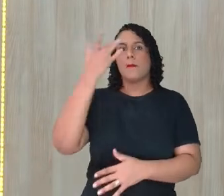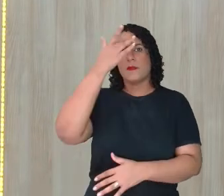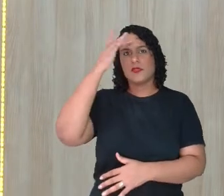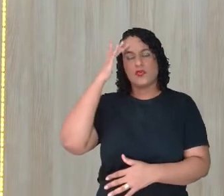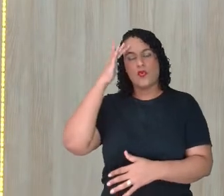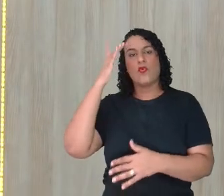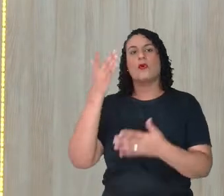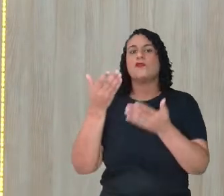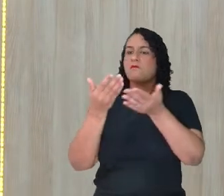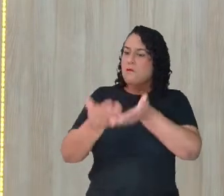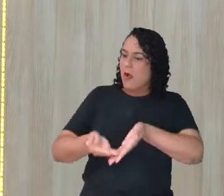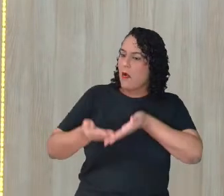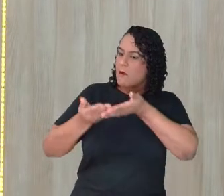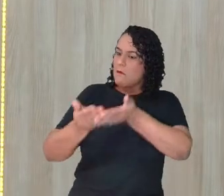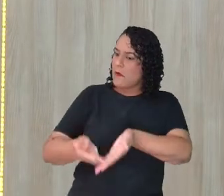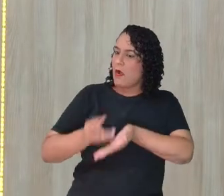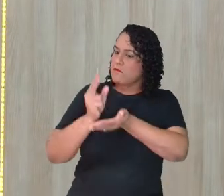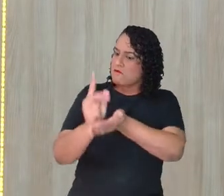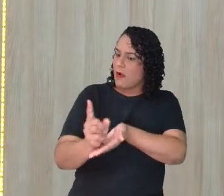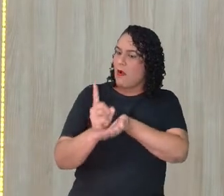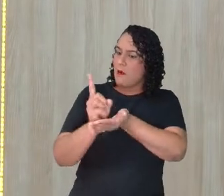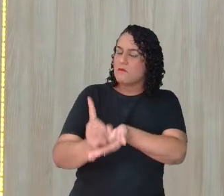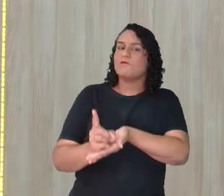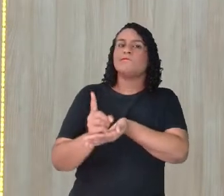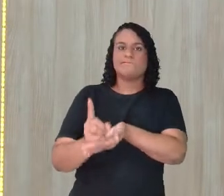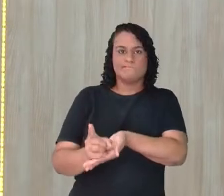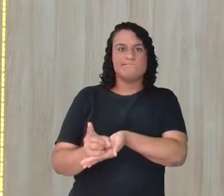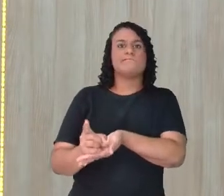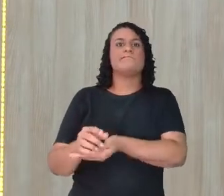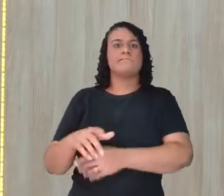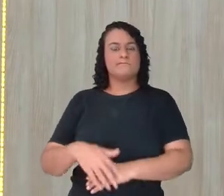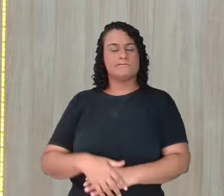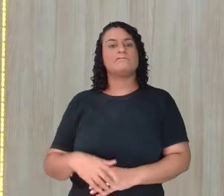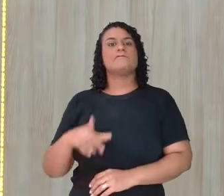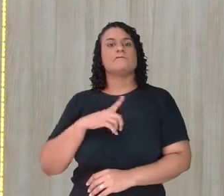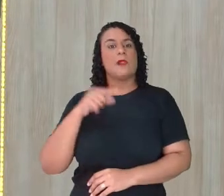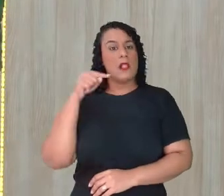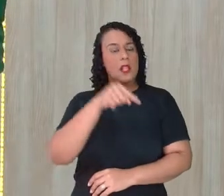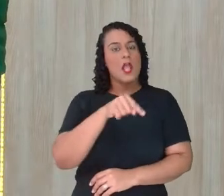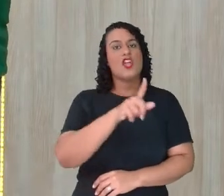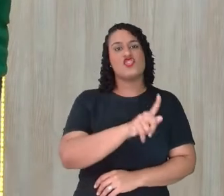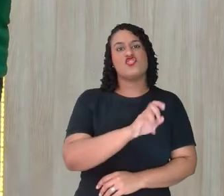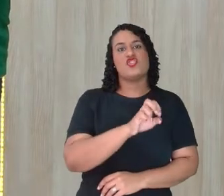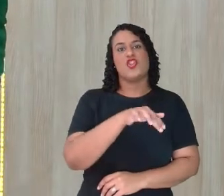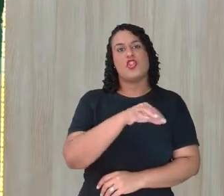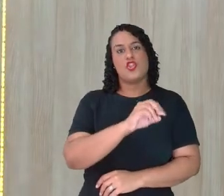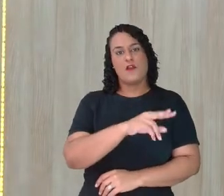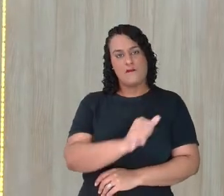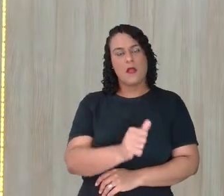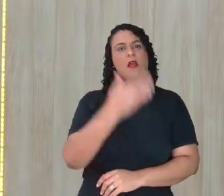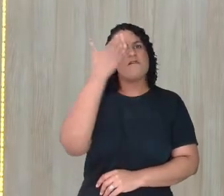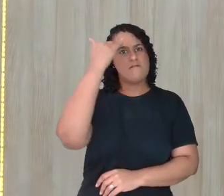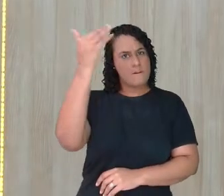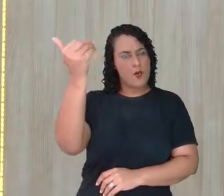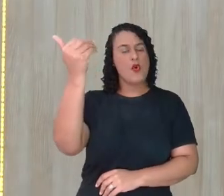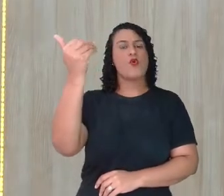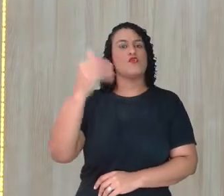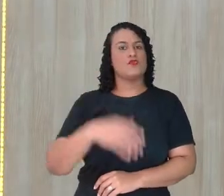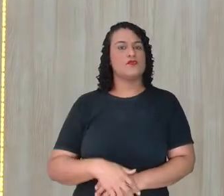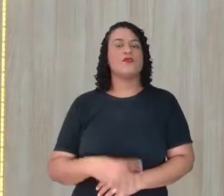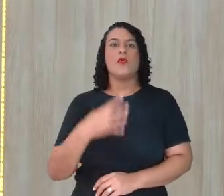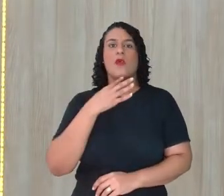navegadores, né? Dentre eles, por exemplo, os navegadores genoveses eram muito conhecidos. Vamos lembrar